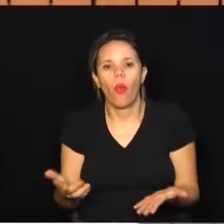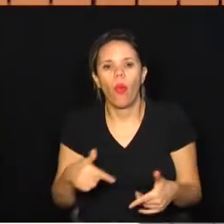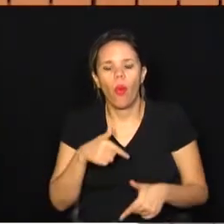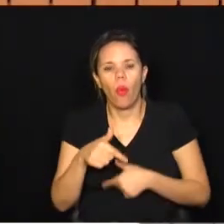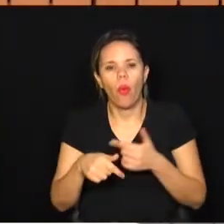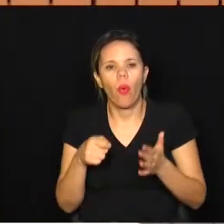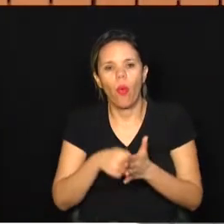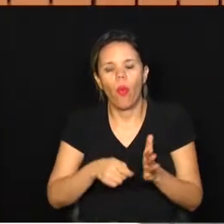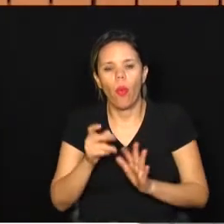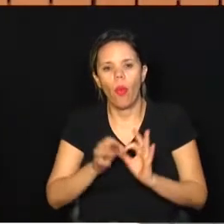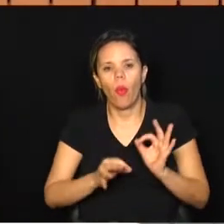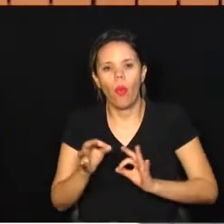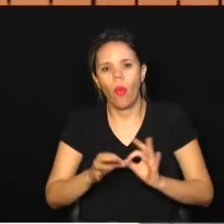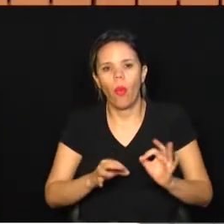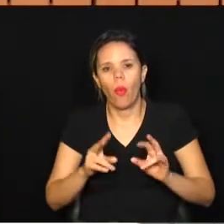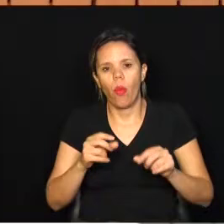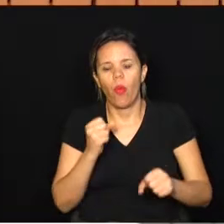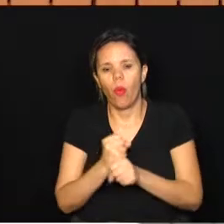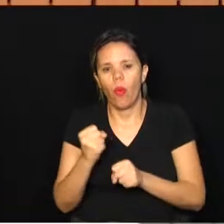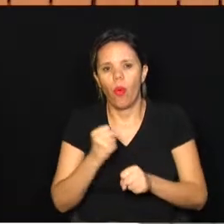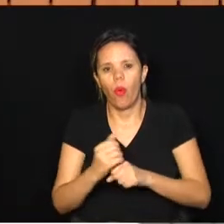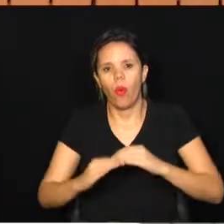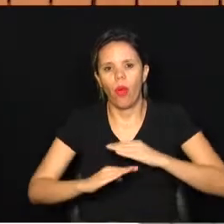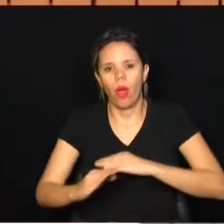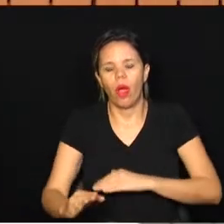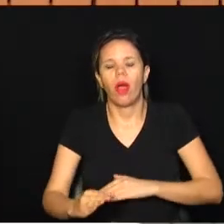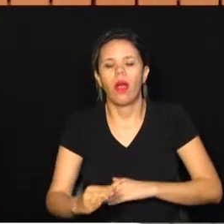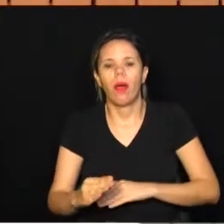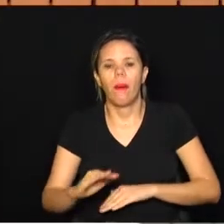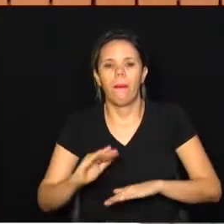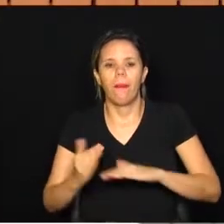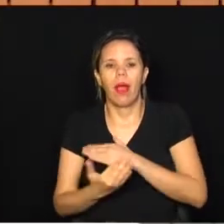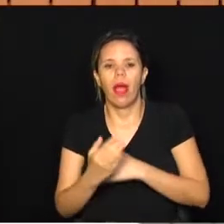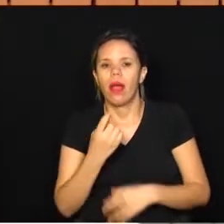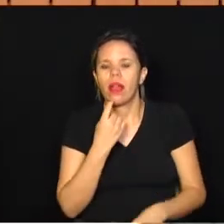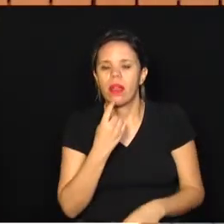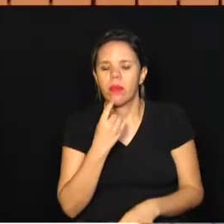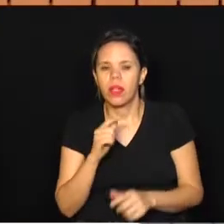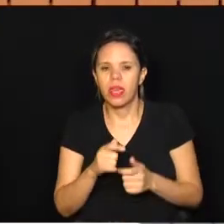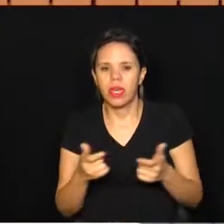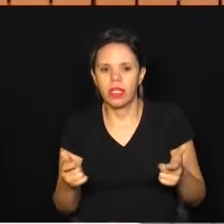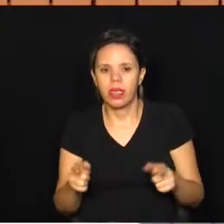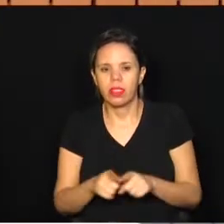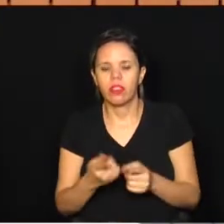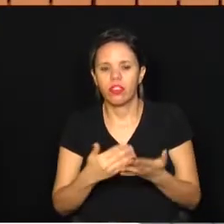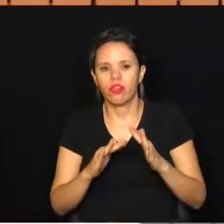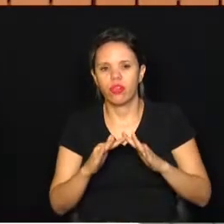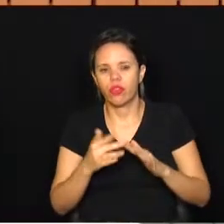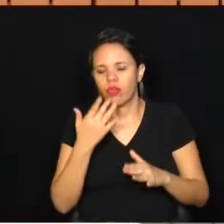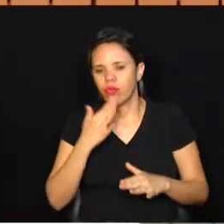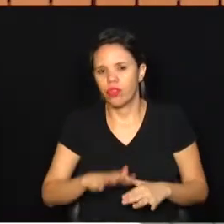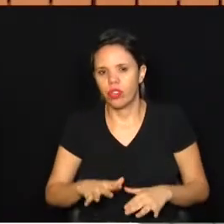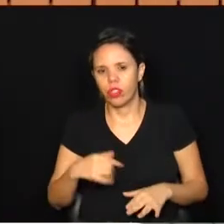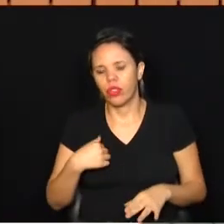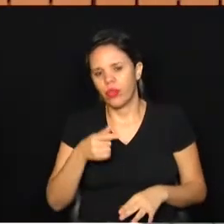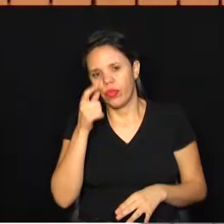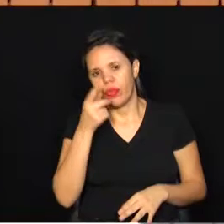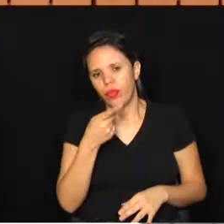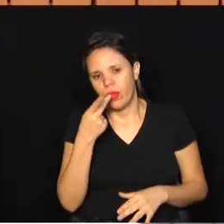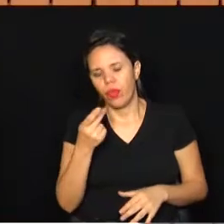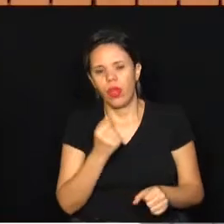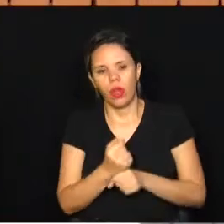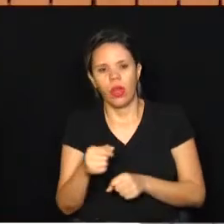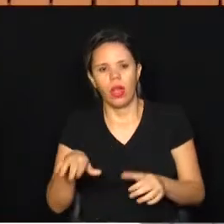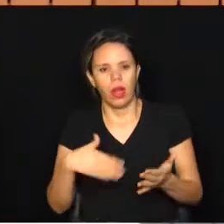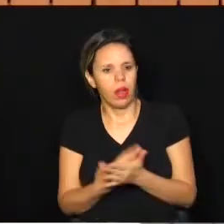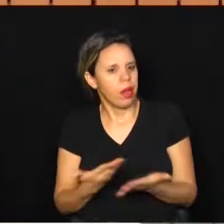e planos sobre o asfalto no bairro Campina Grande, a escola de educação infantil, que eu ouvi falar, seria construída, mas até